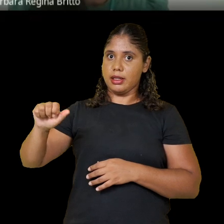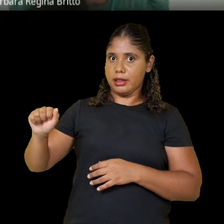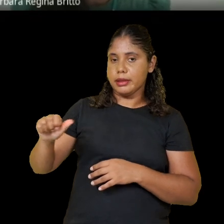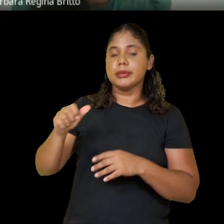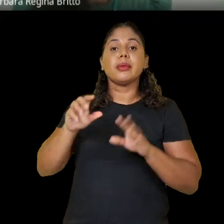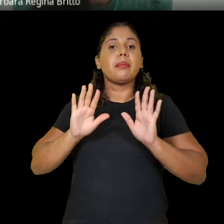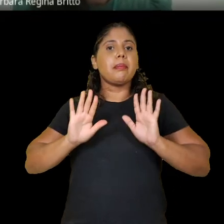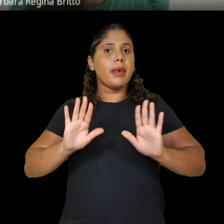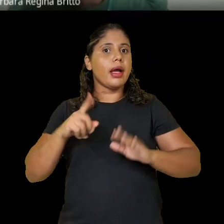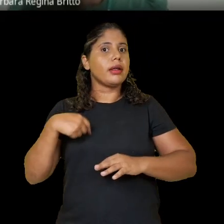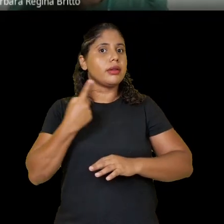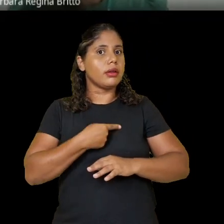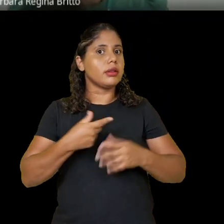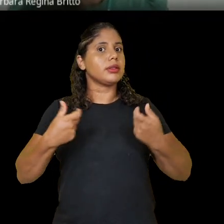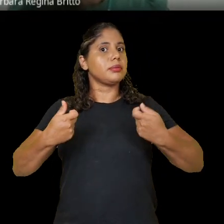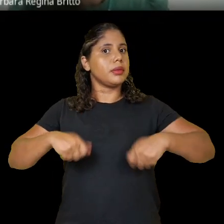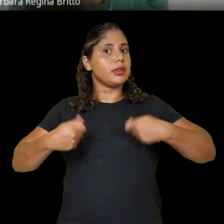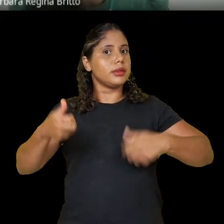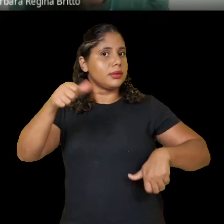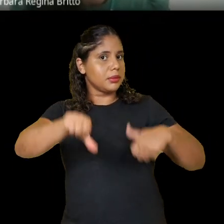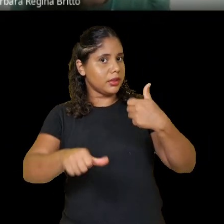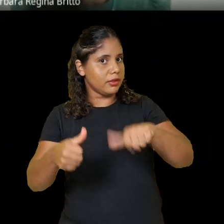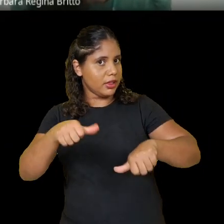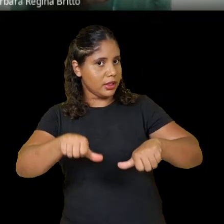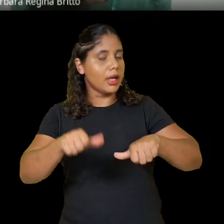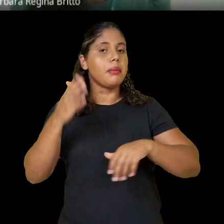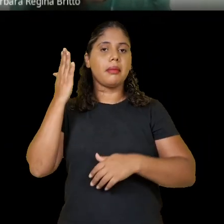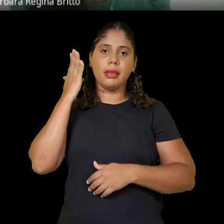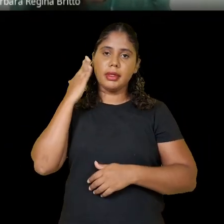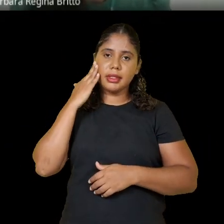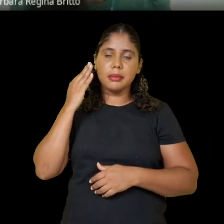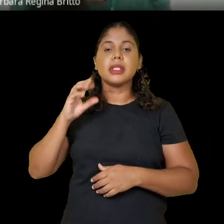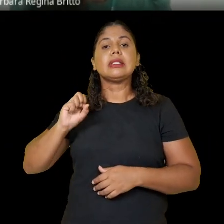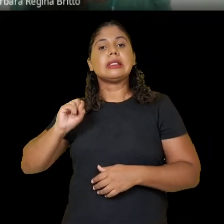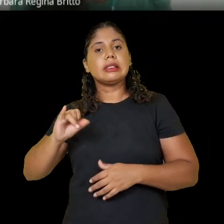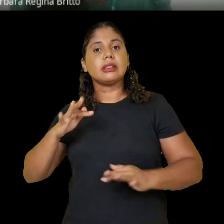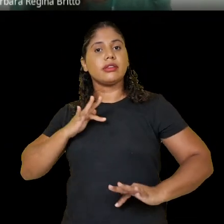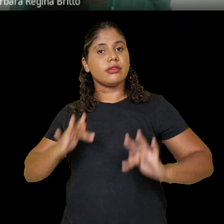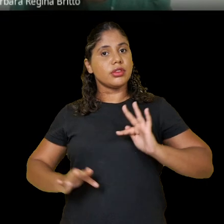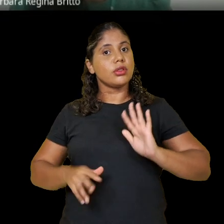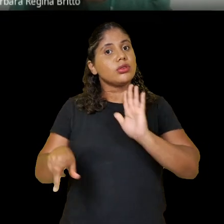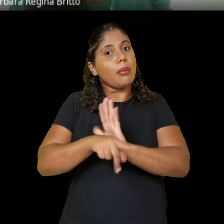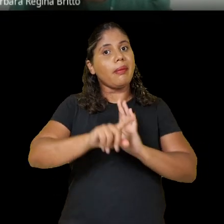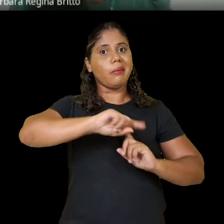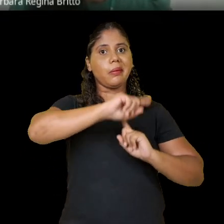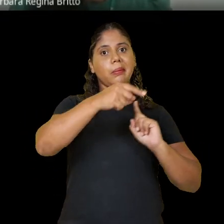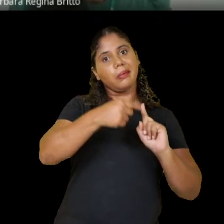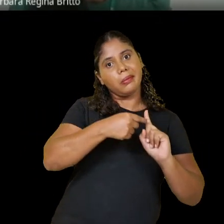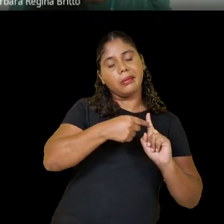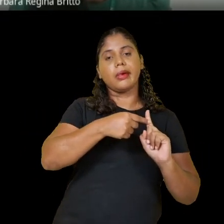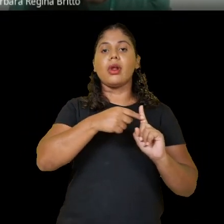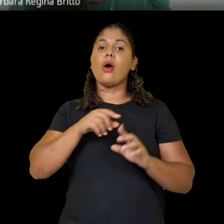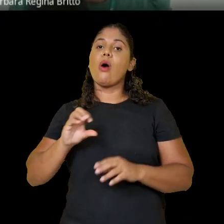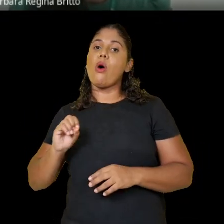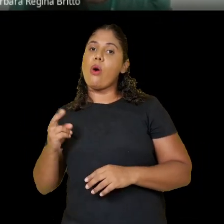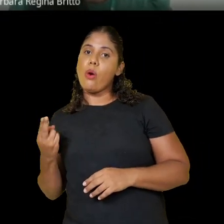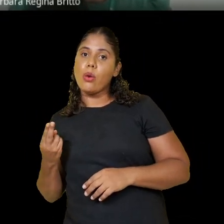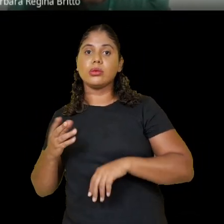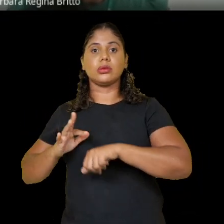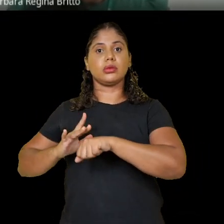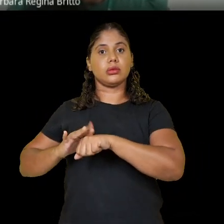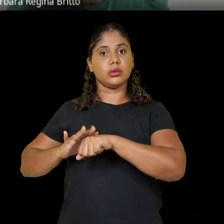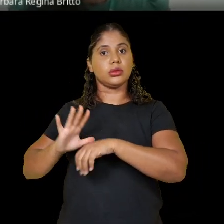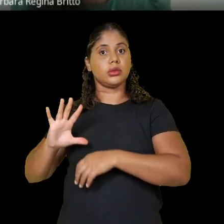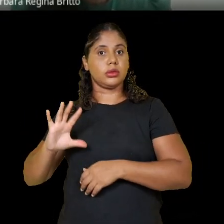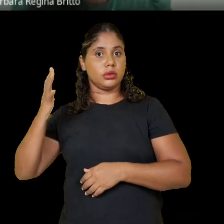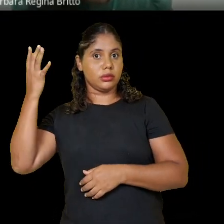da gestação e o que está sendo um processo patológico. Mas é importante salientar para a gestante que esse edema,